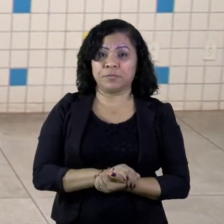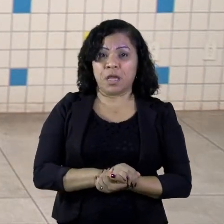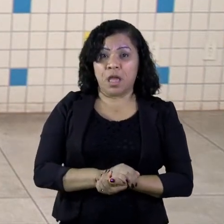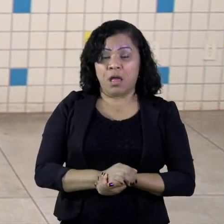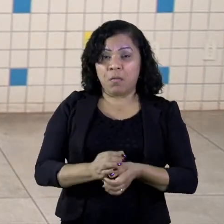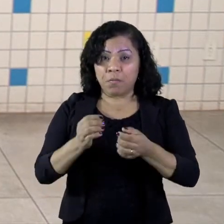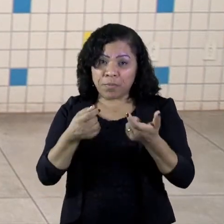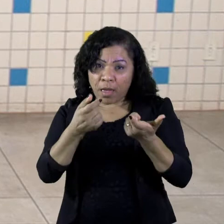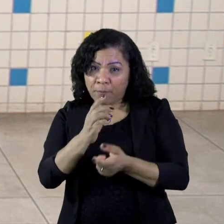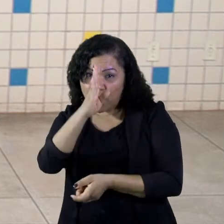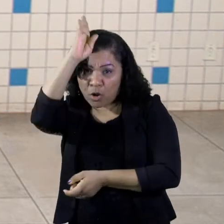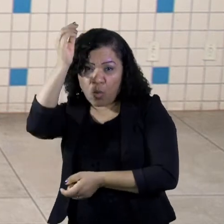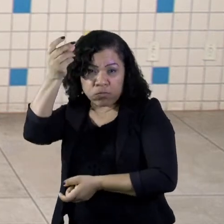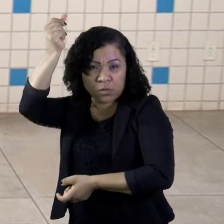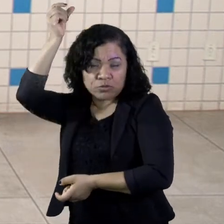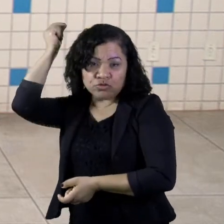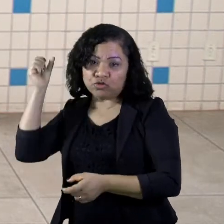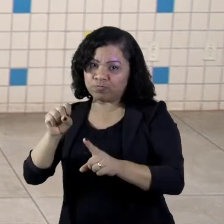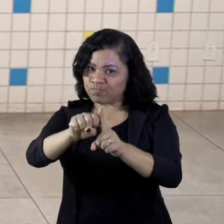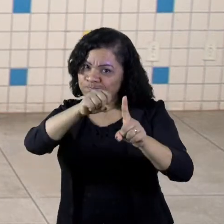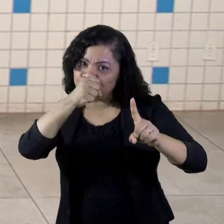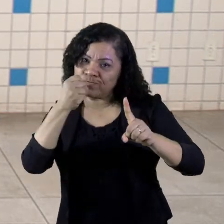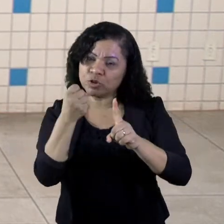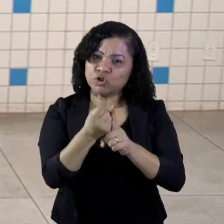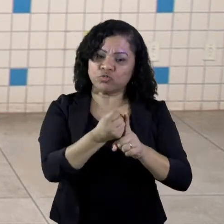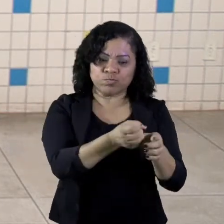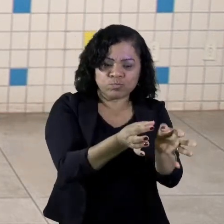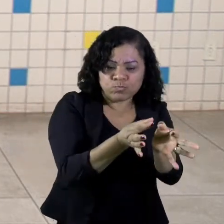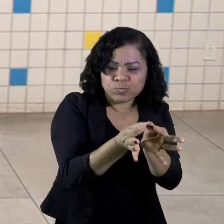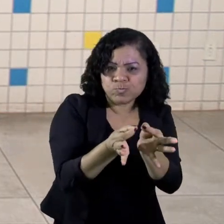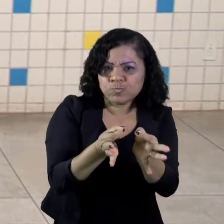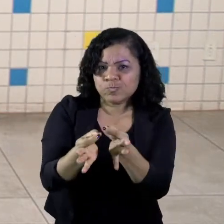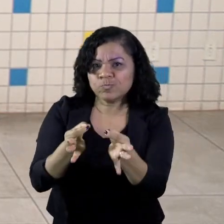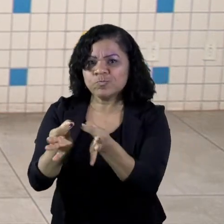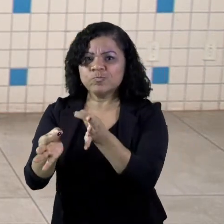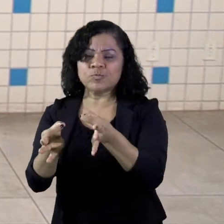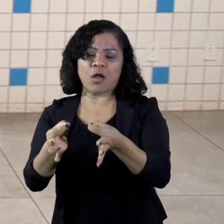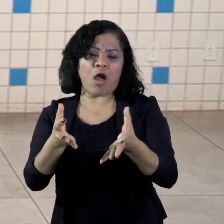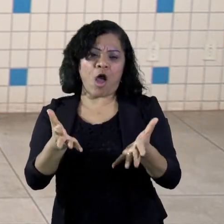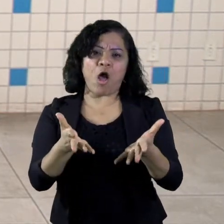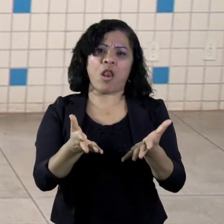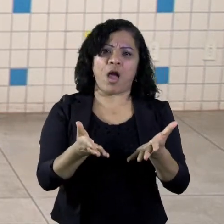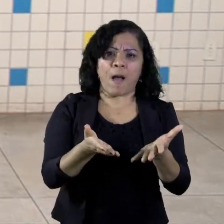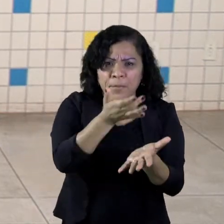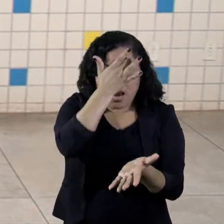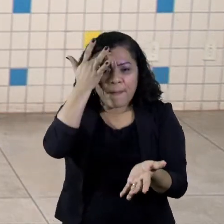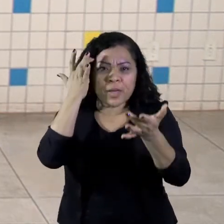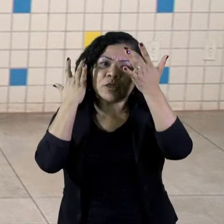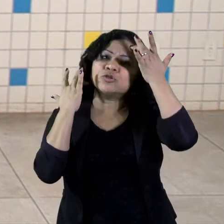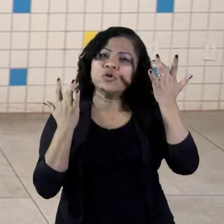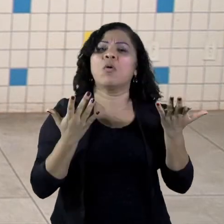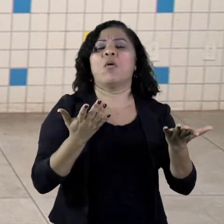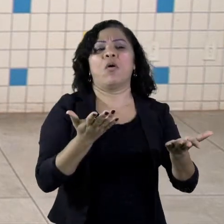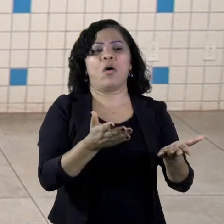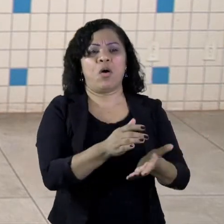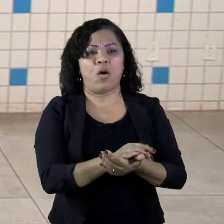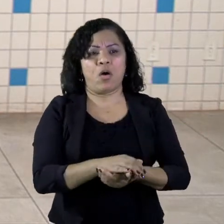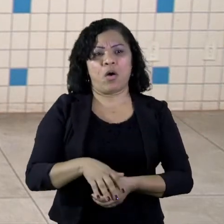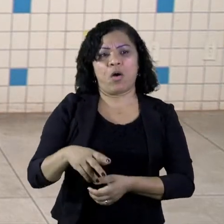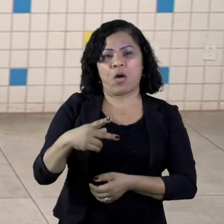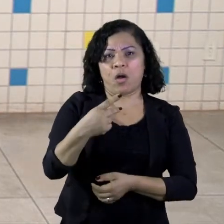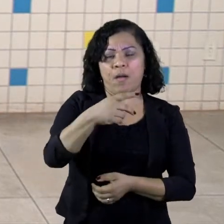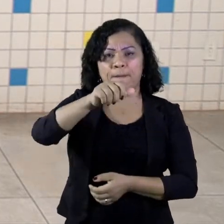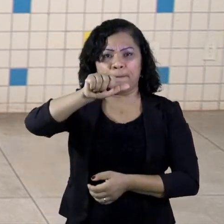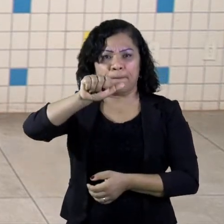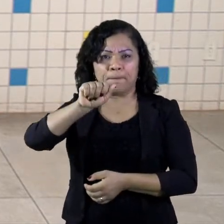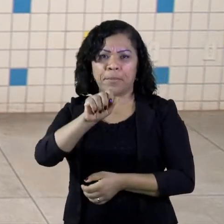a sociedade era formada, muito bem elaborada, formada lá pelos patrícios, que eram os descendentes dos antigos fundadores de